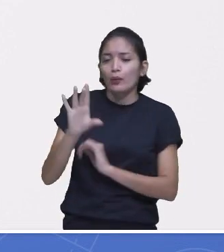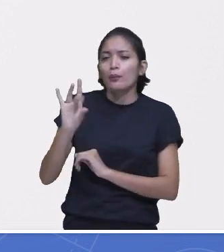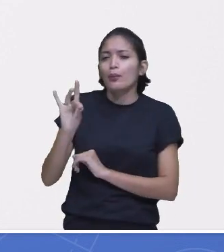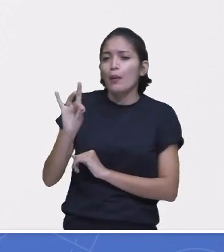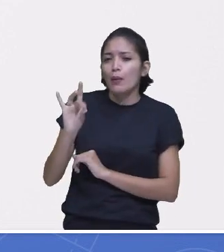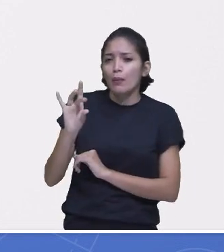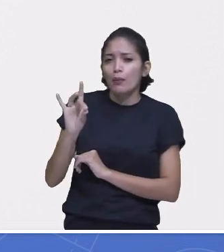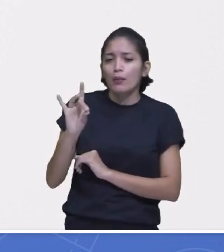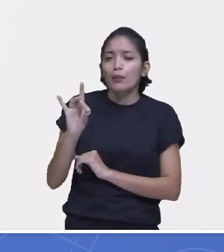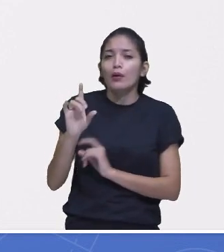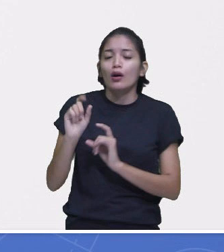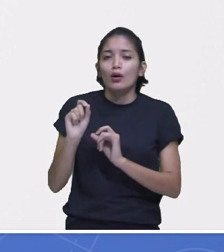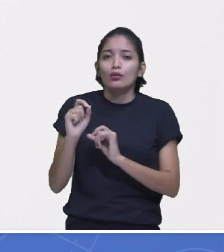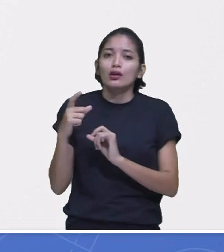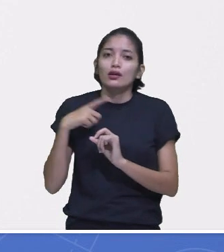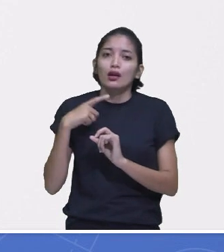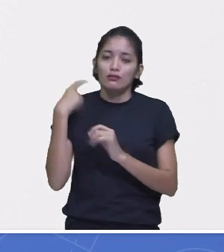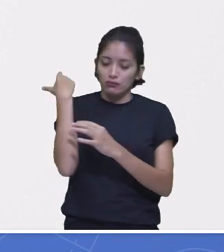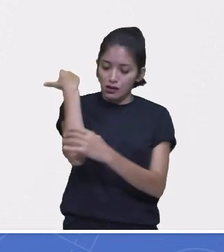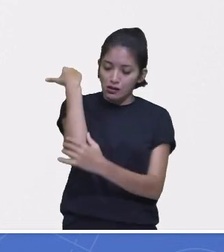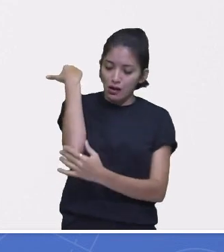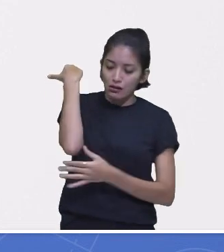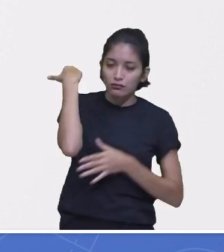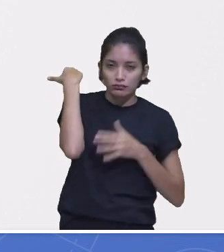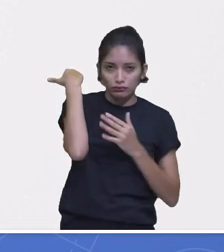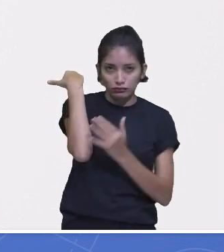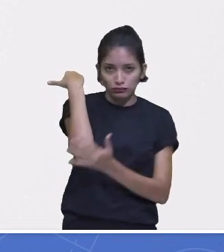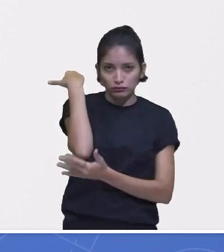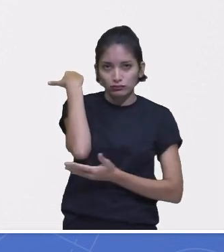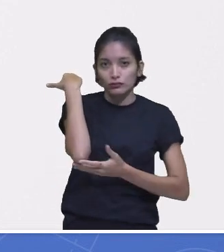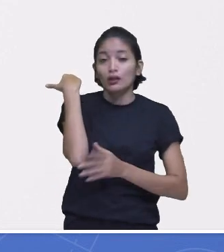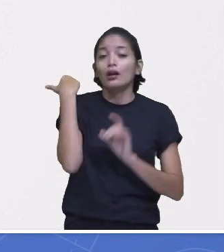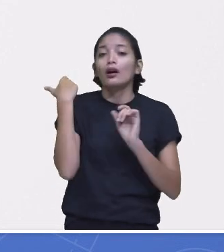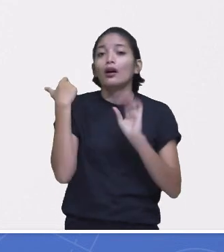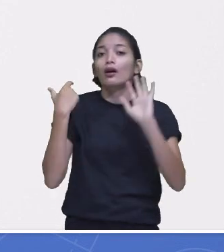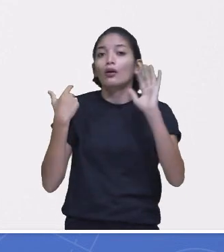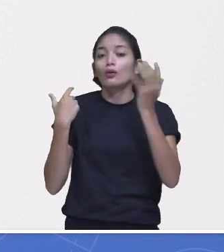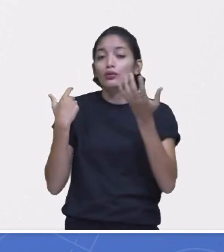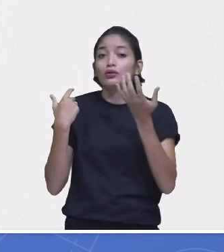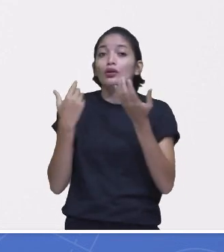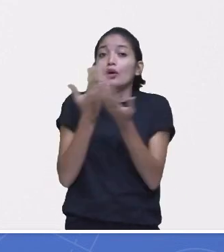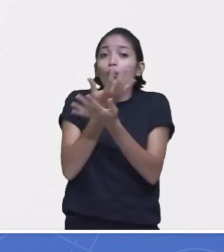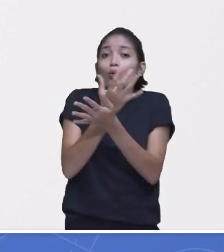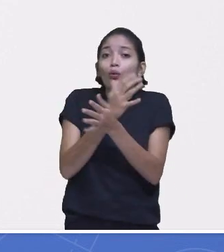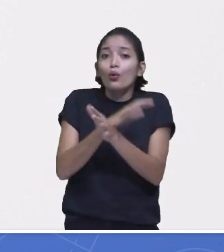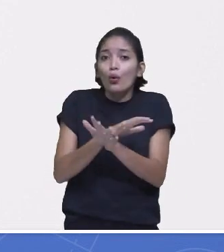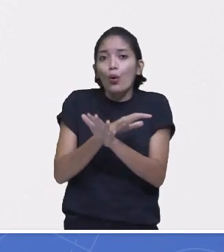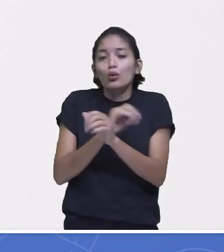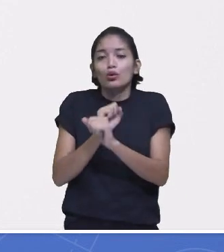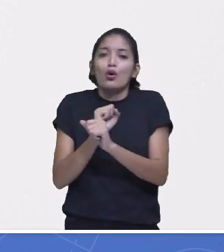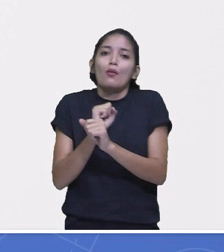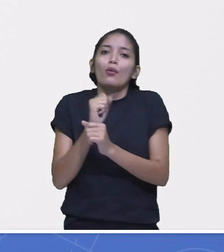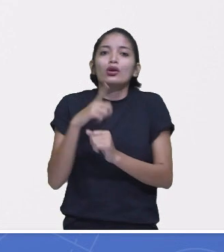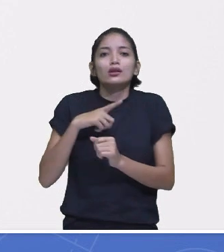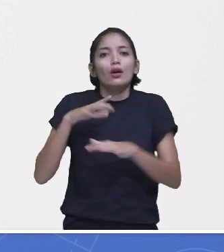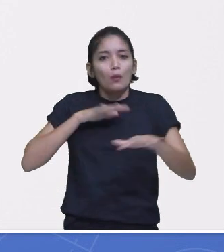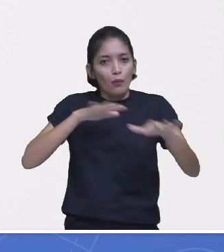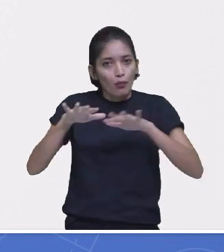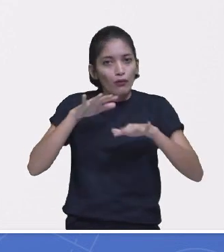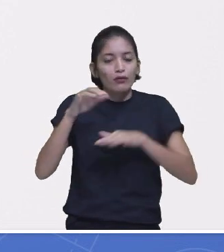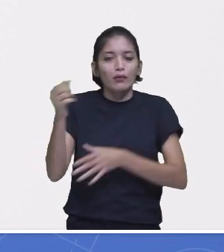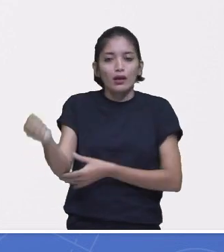que lubrifica essa região aqui, fazendo com que o osso deslize sobre o outro